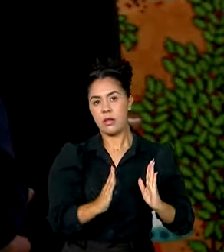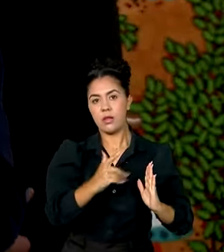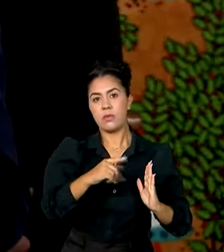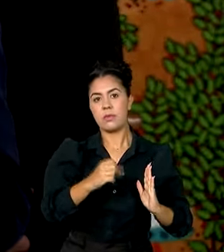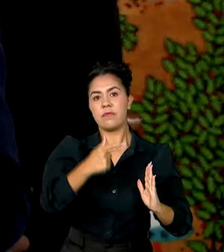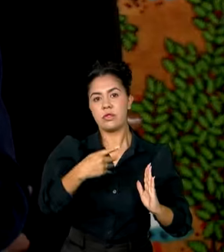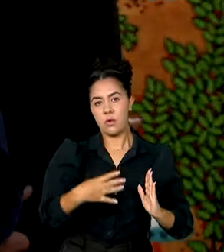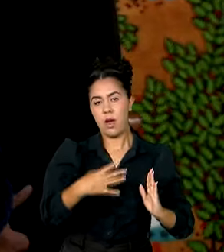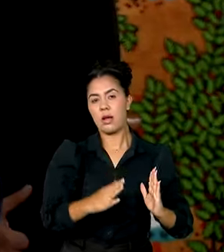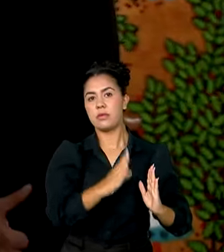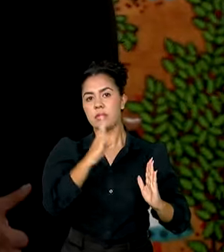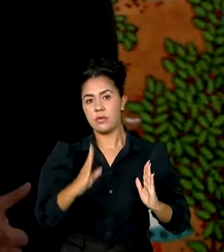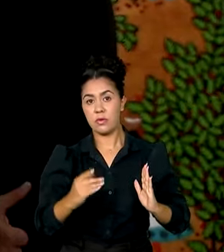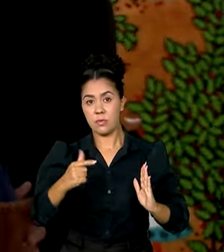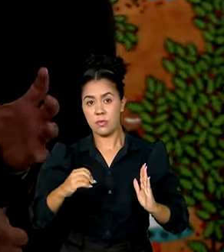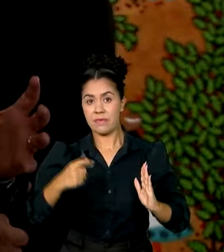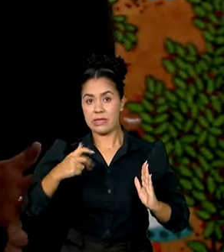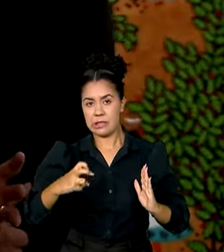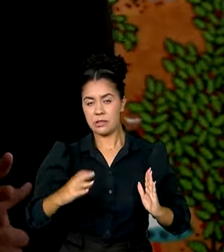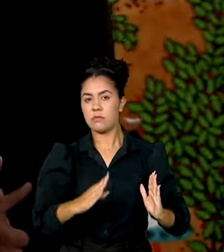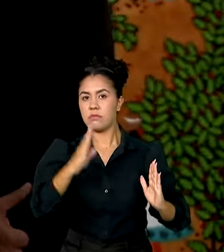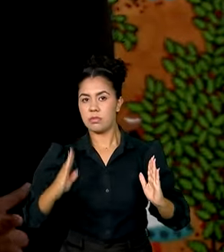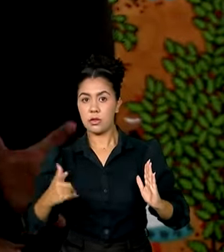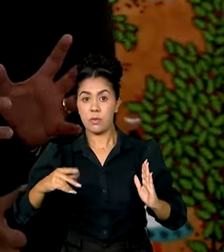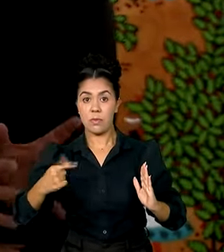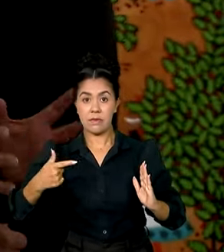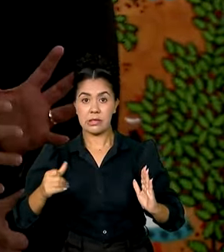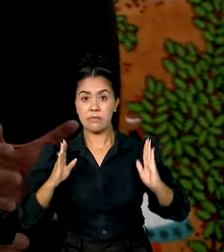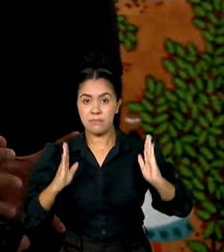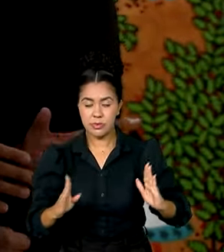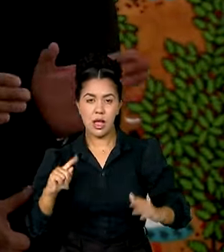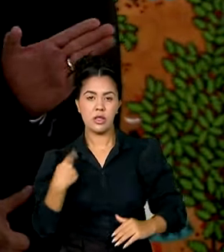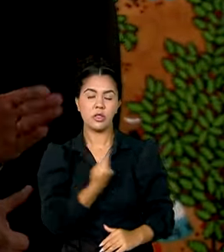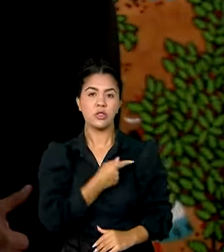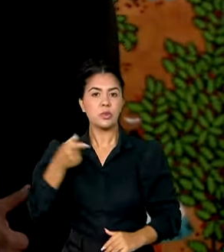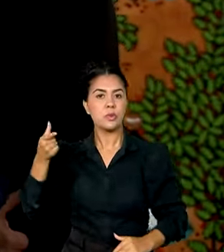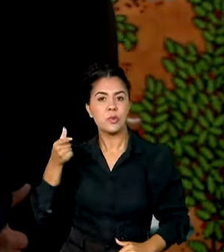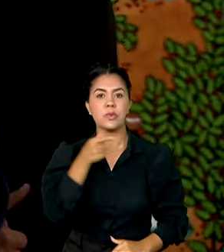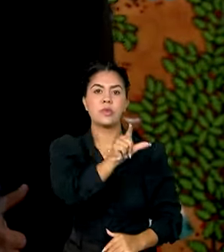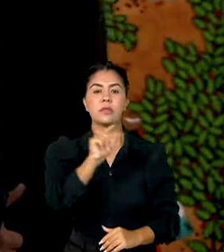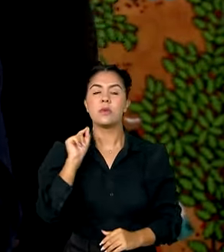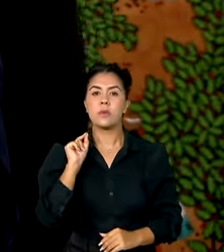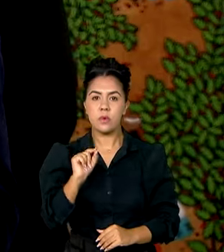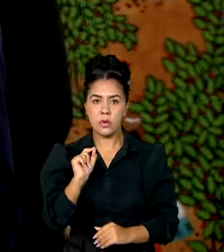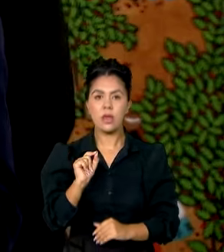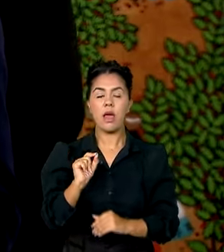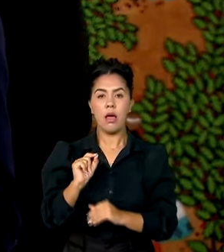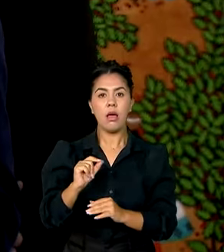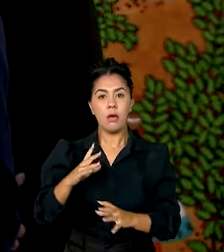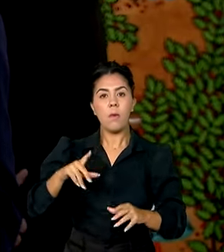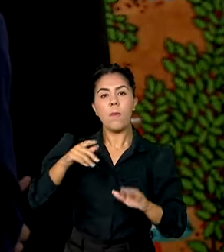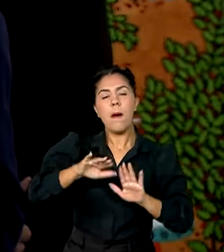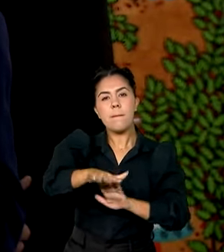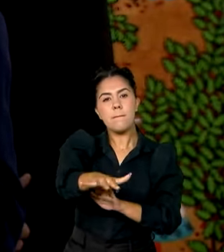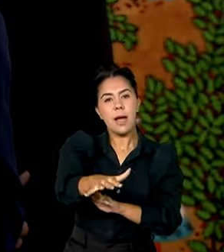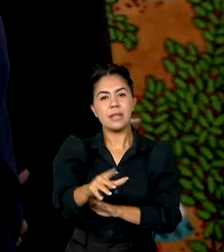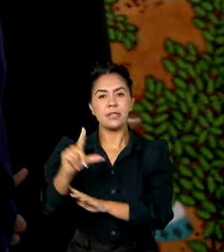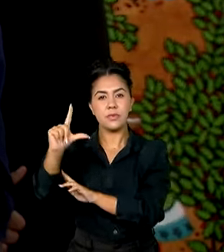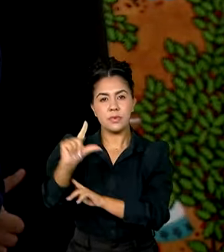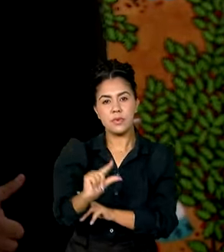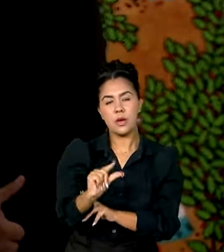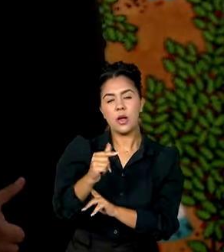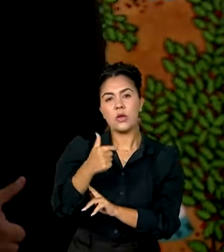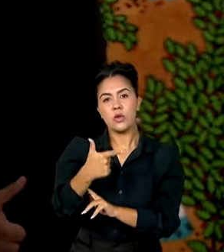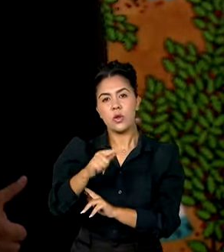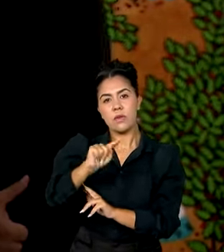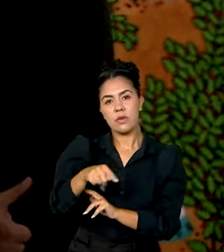ou quem sabe 26 alcançarmos o primeiro triênio com uma média abaixo de 2,5%